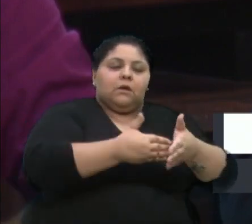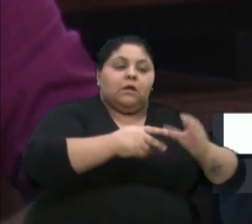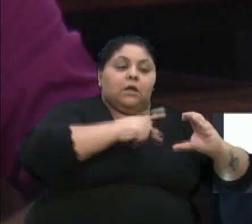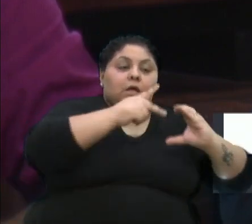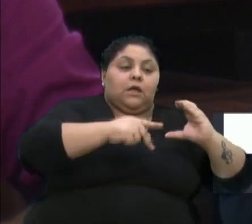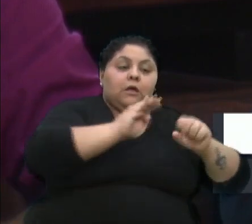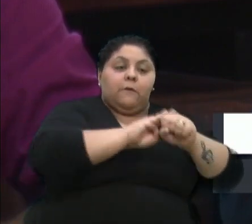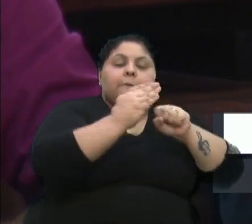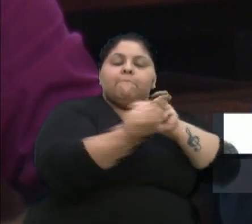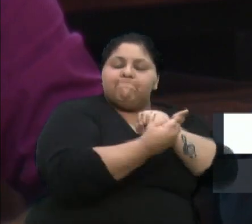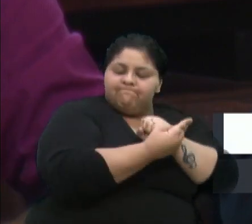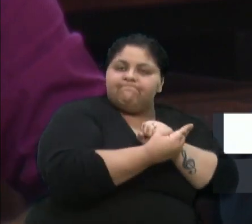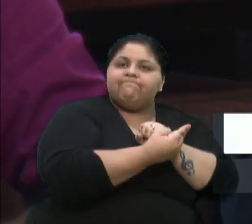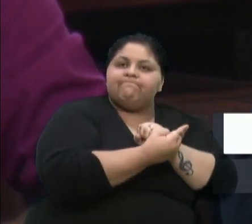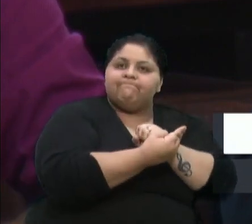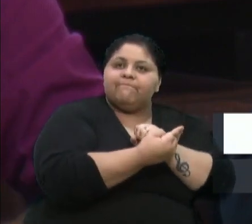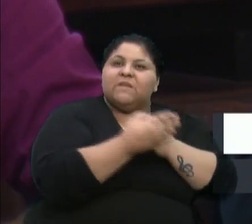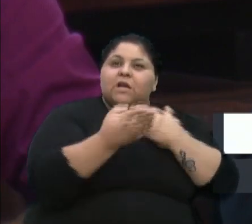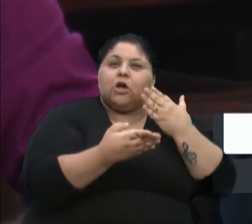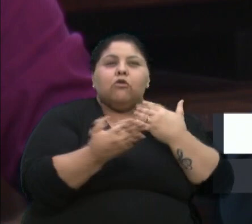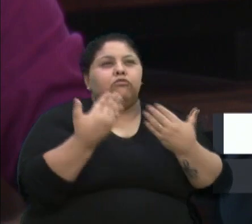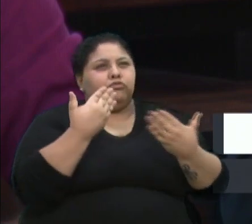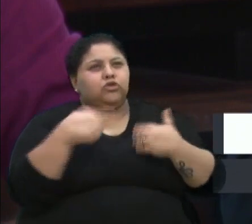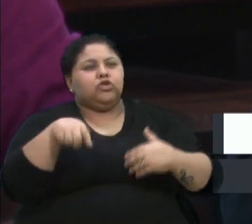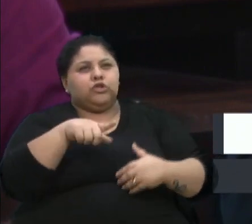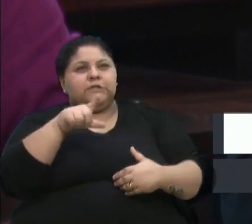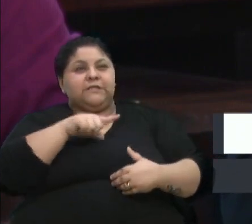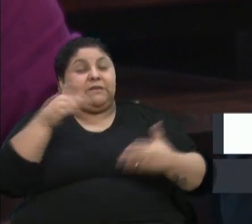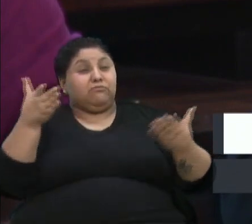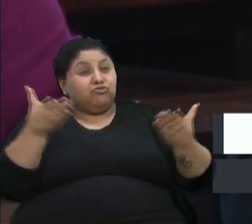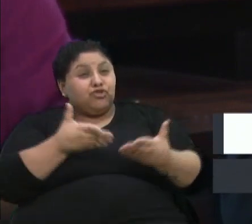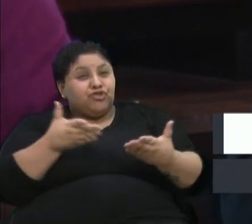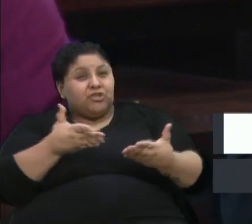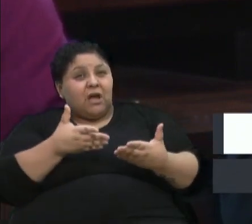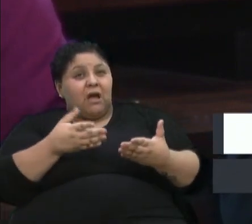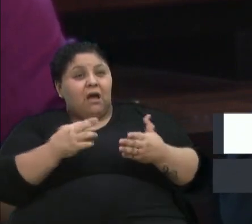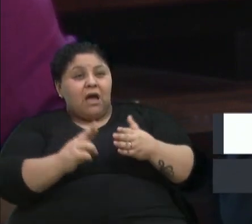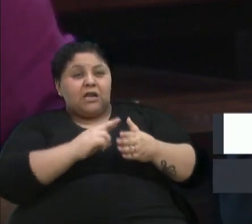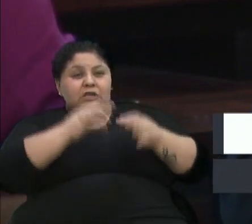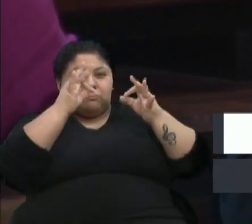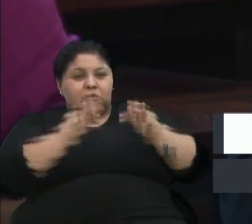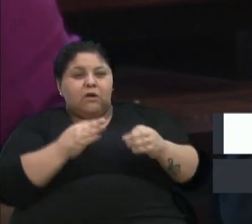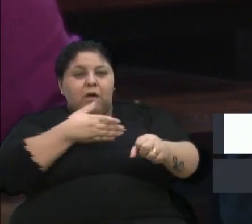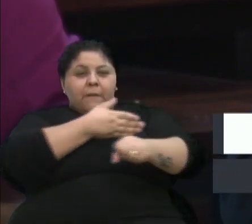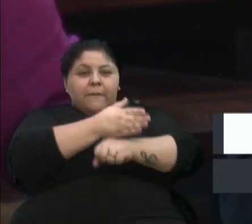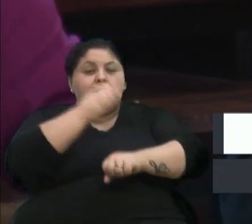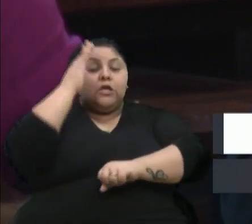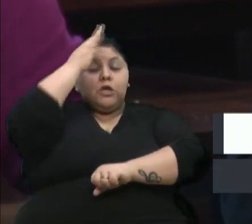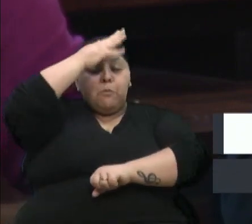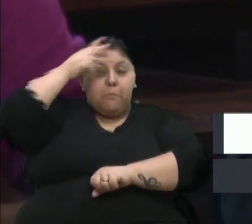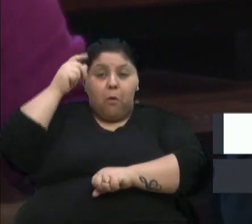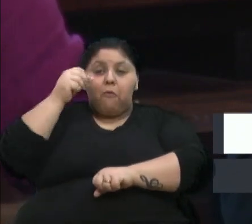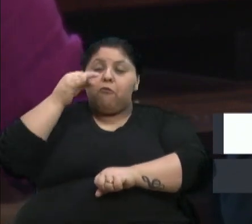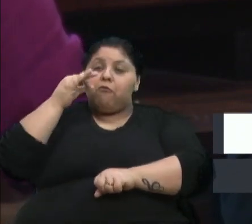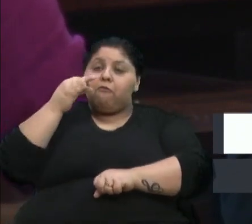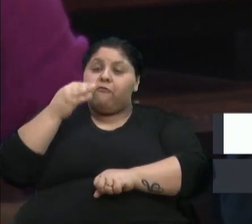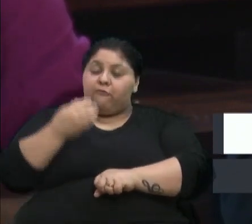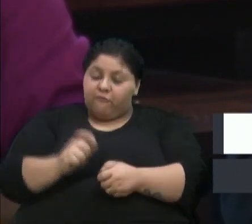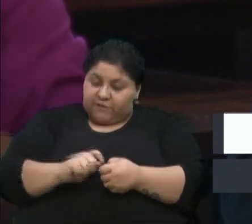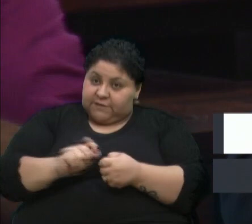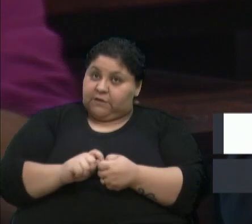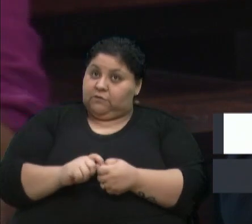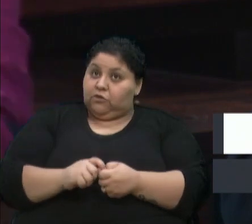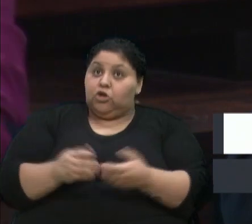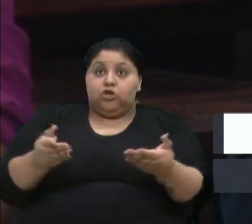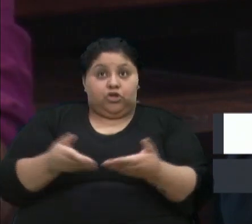vereador Juliano. Esse questionamento, porque nós temos já um diagnóstico da cidade. A participação, que bom que a prefeitura está fazendo isso. Já tinha que ter feito isso 2 anos